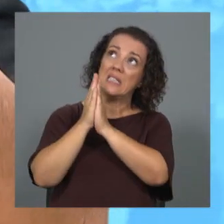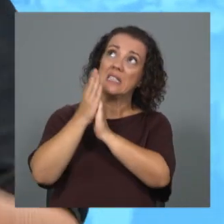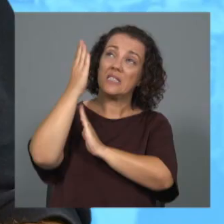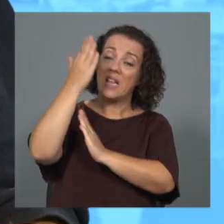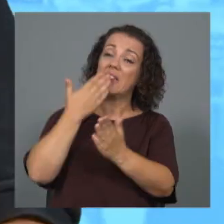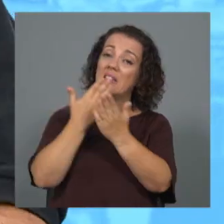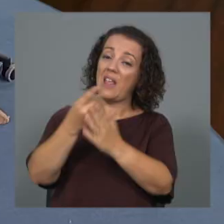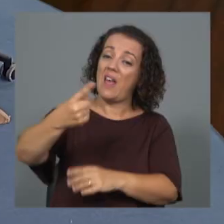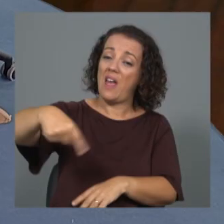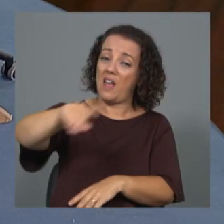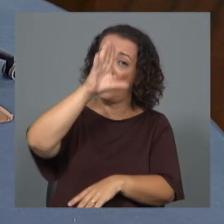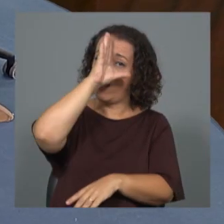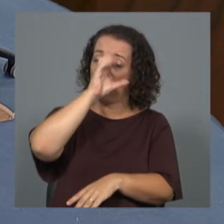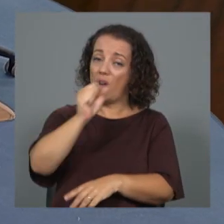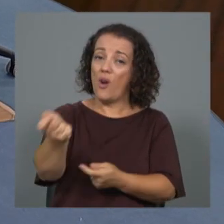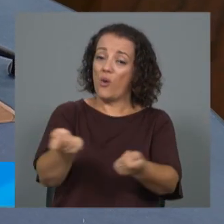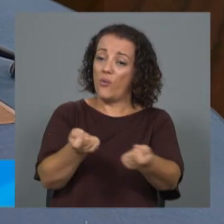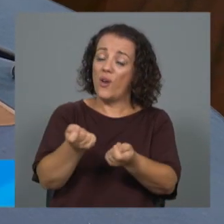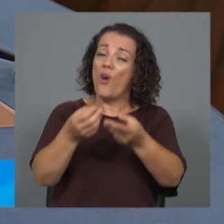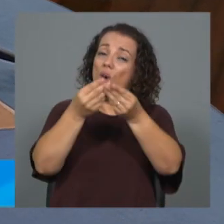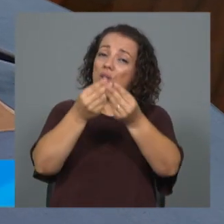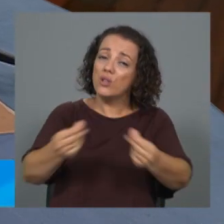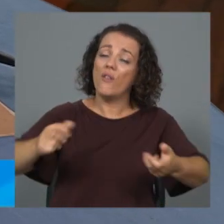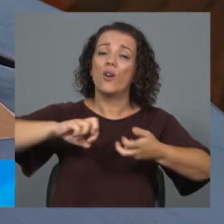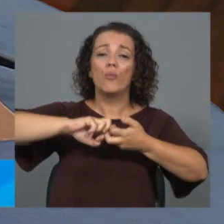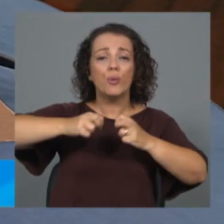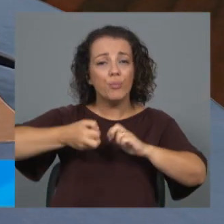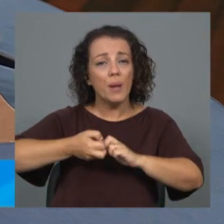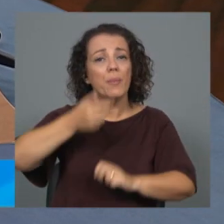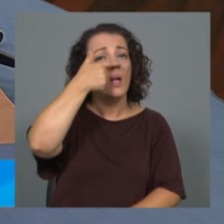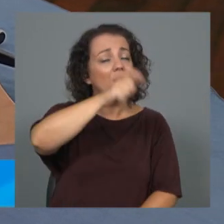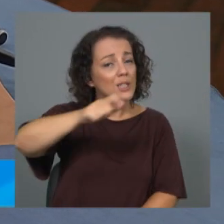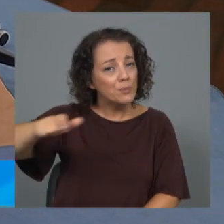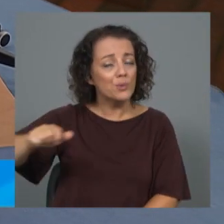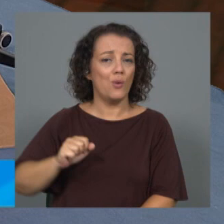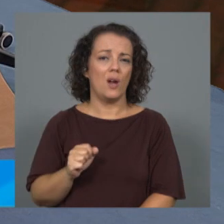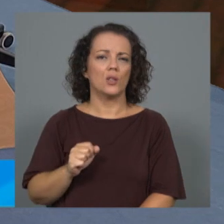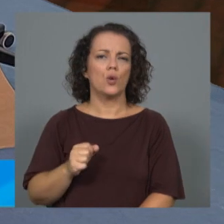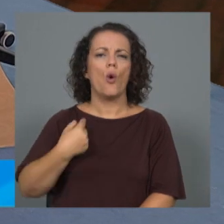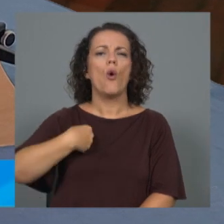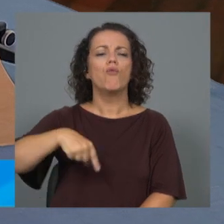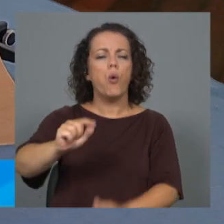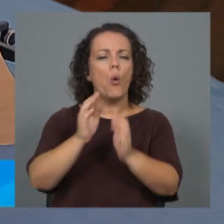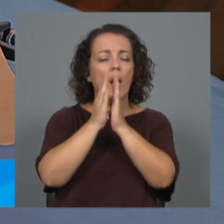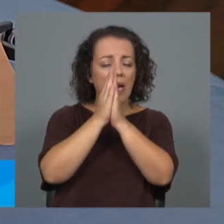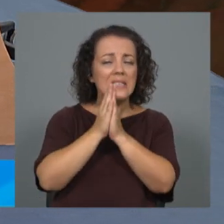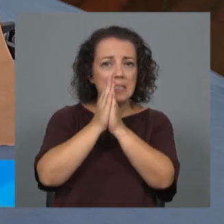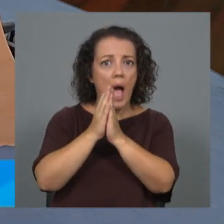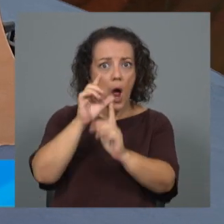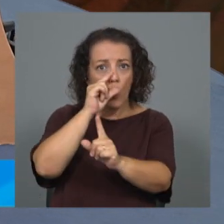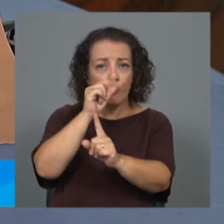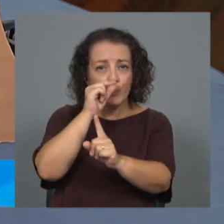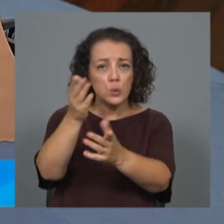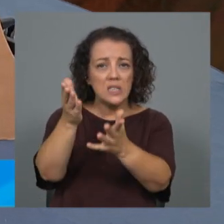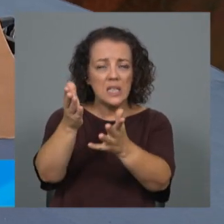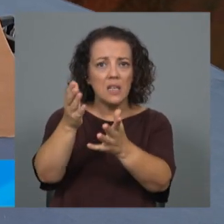bem conta dos problemas das pessoas e ajudem os problemas das pessoas. Eu vou rezar pelo Putin. Não é para que ele